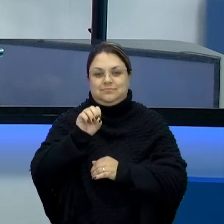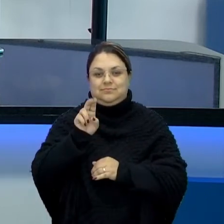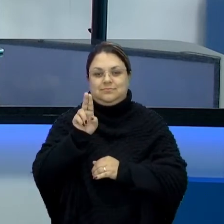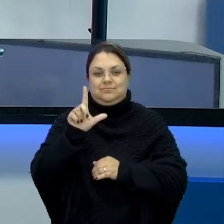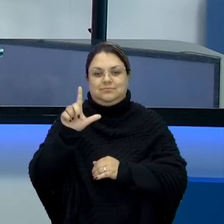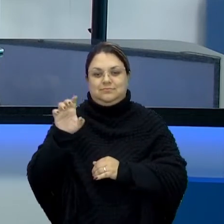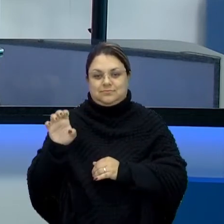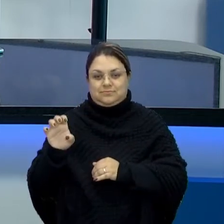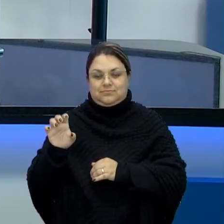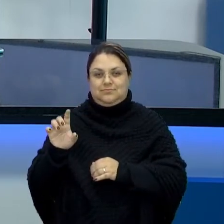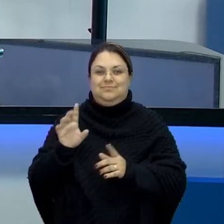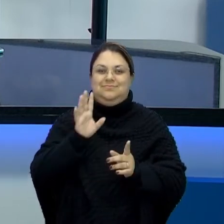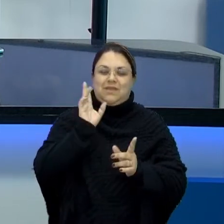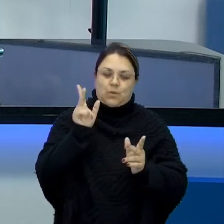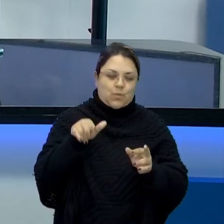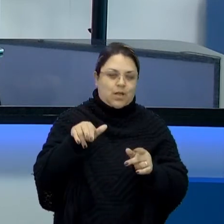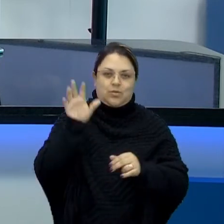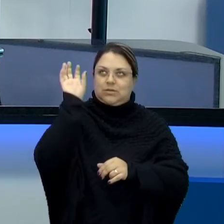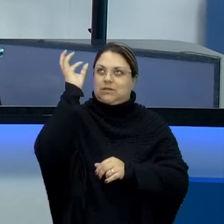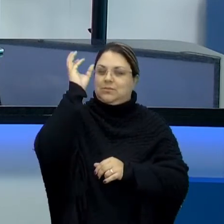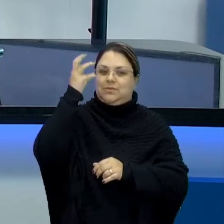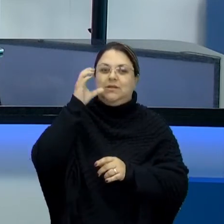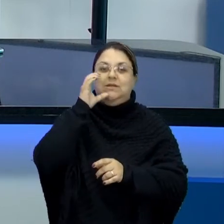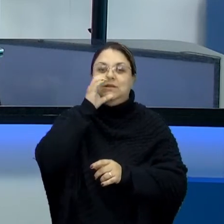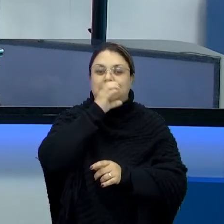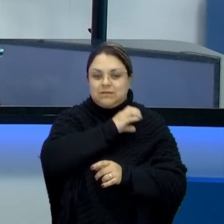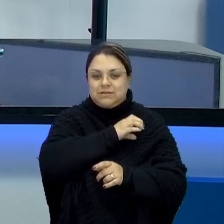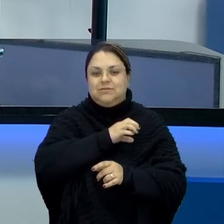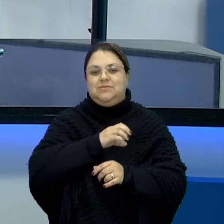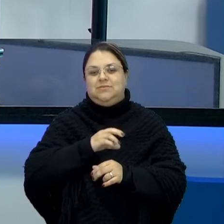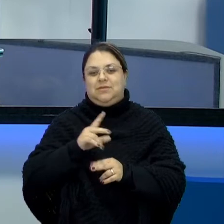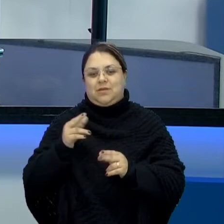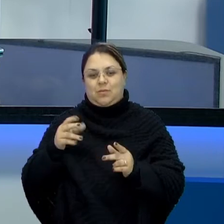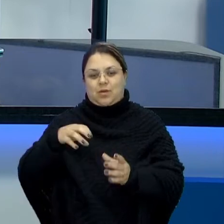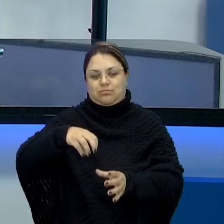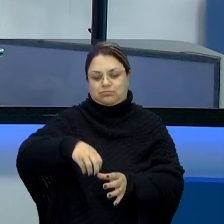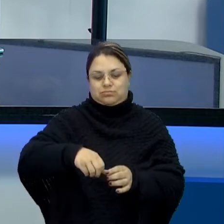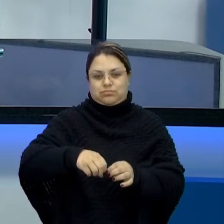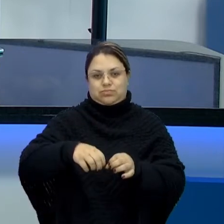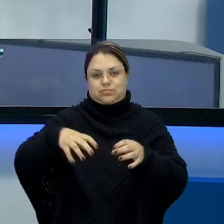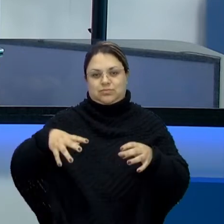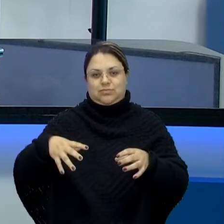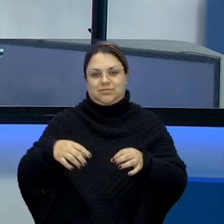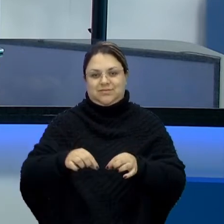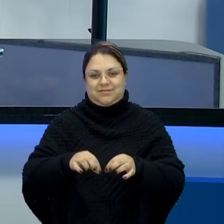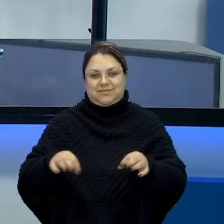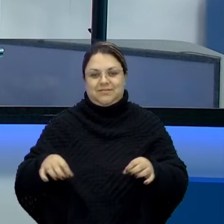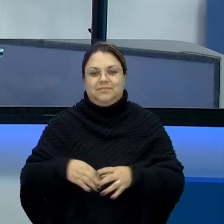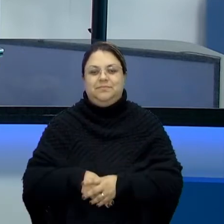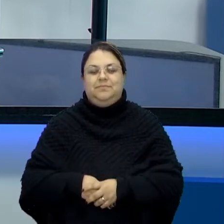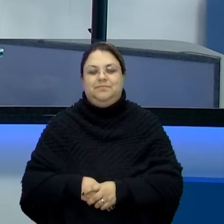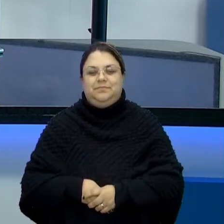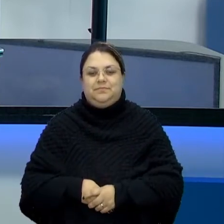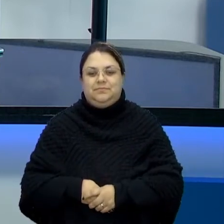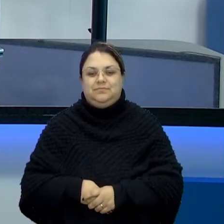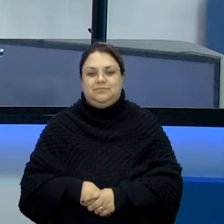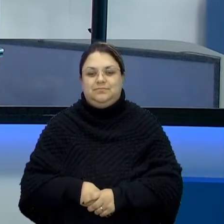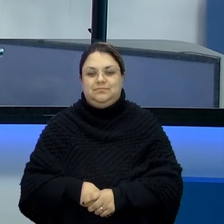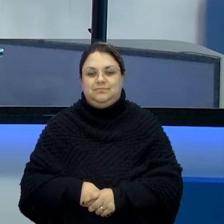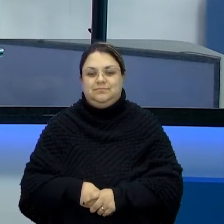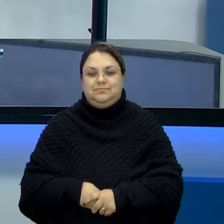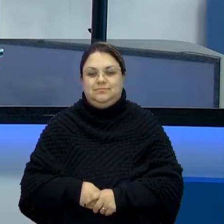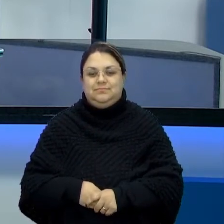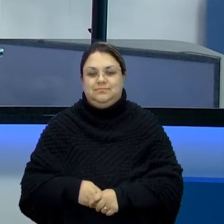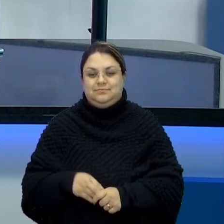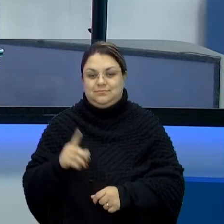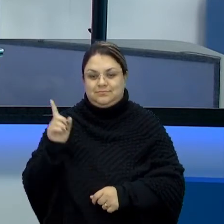mesmo que acontece na lâmpada incandescente, que é o mesmo que acontece na lâmpada de grafite, que não deu certo, que vocês viram ali o vídeo. Então aqui eu tenho uma